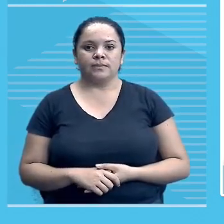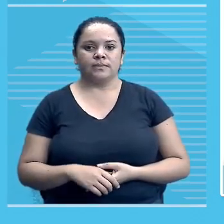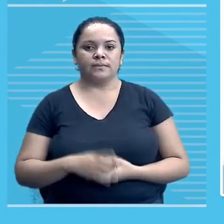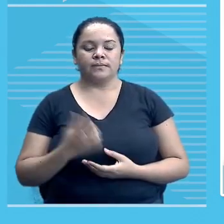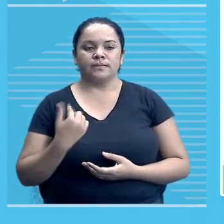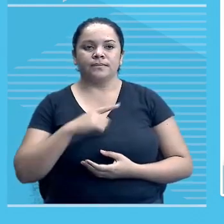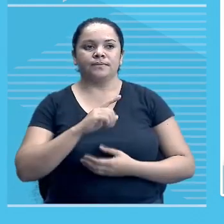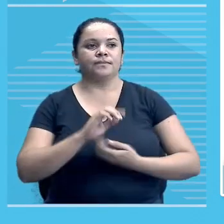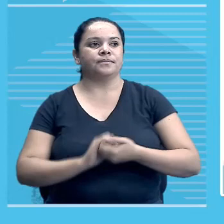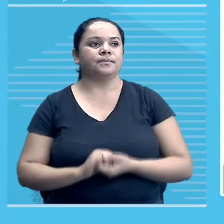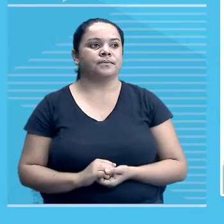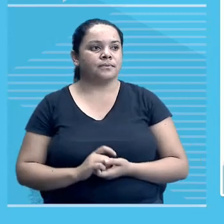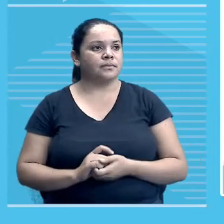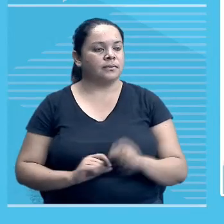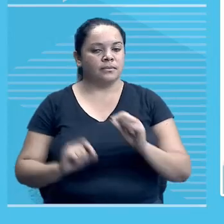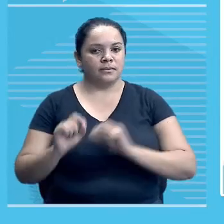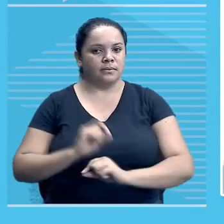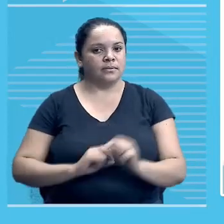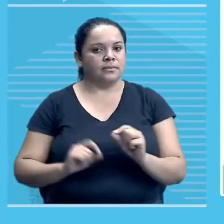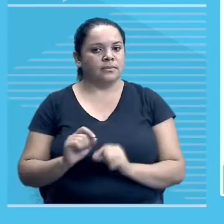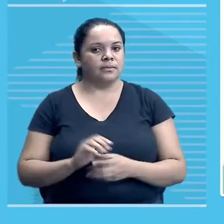iríamos